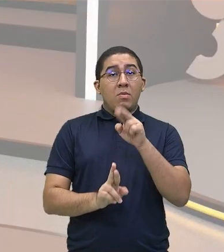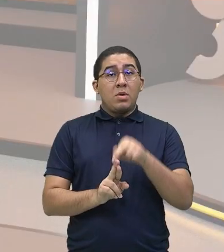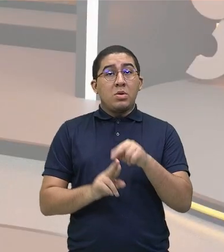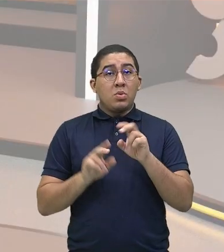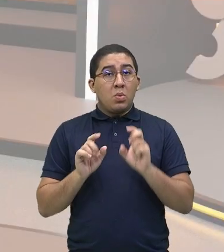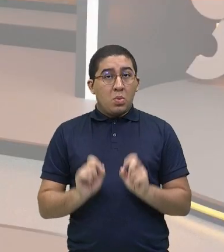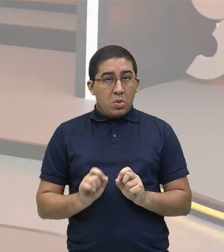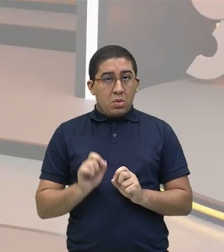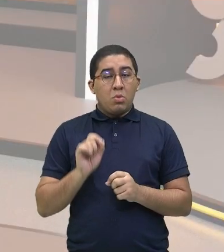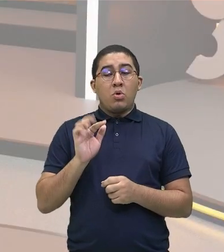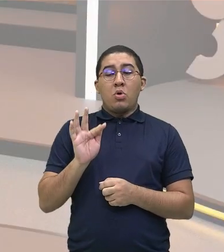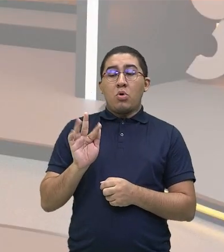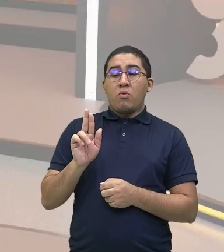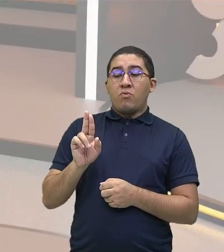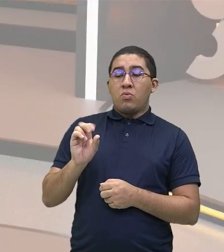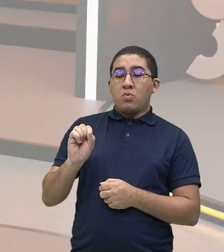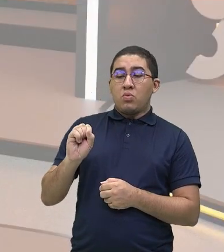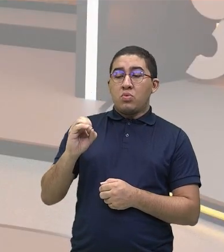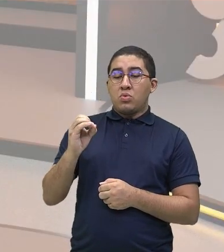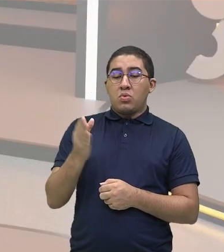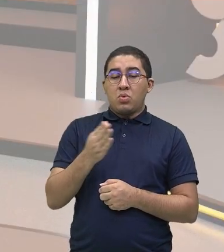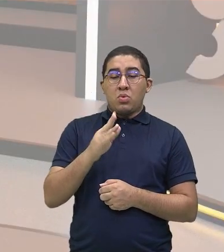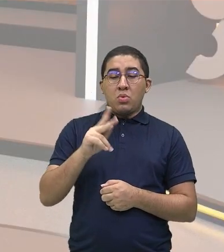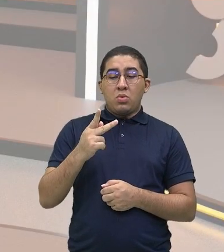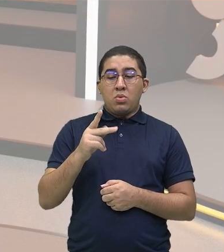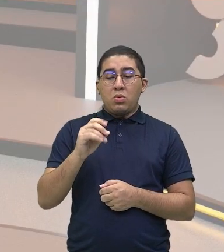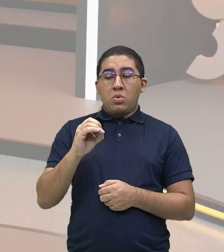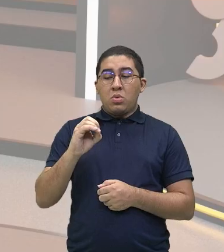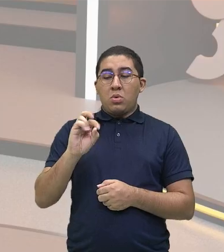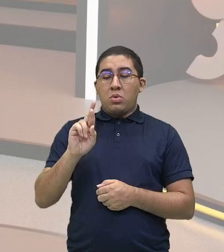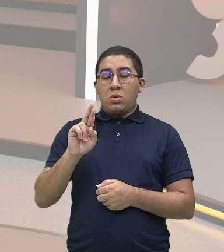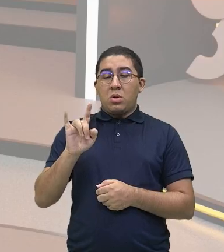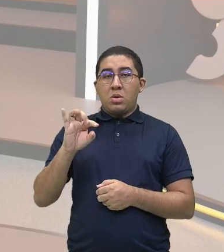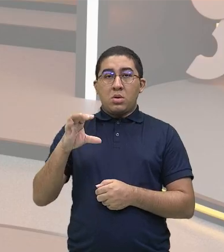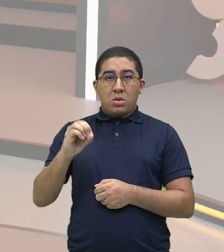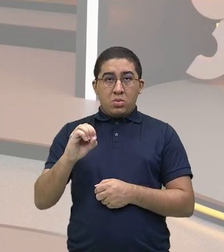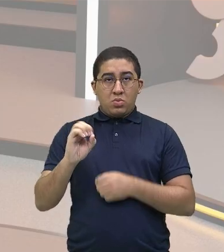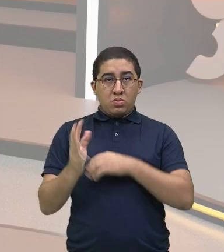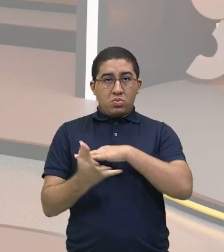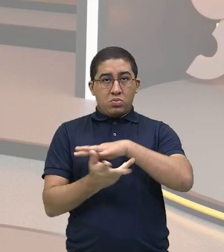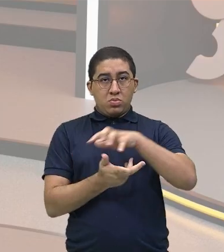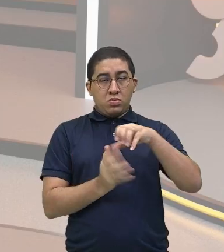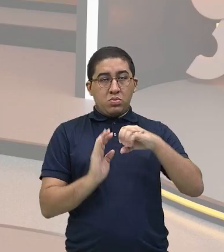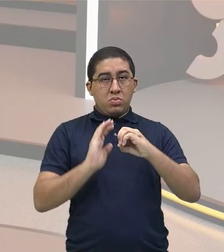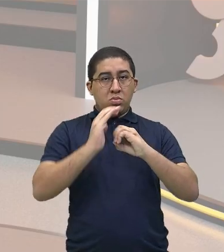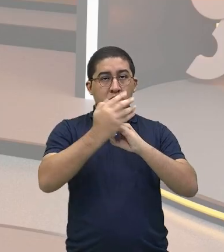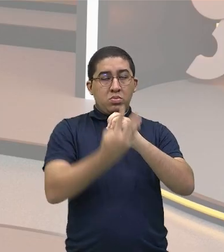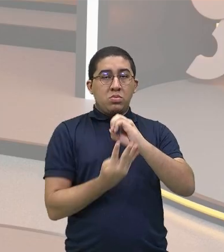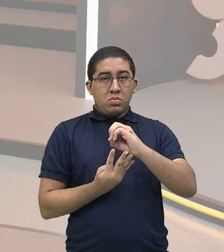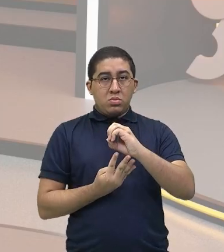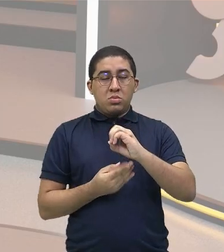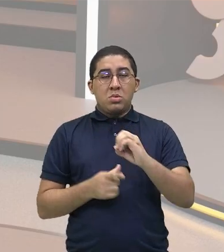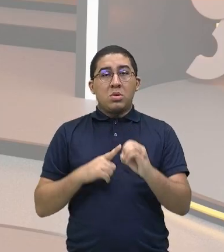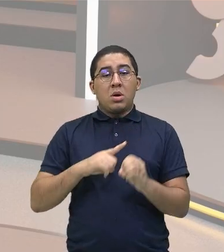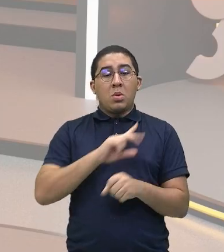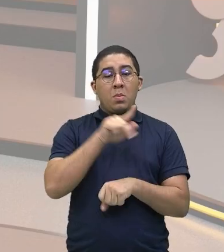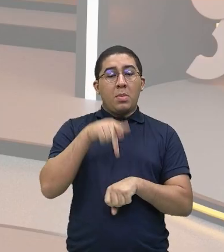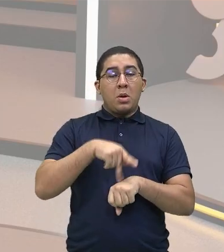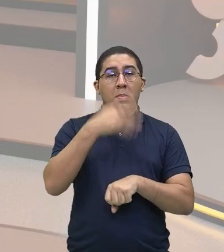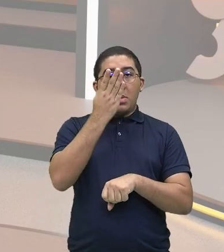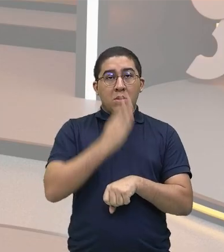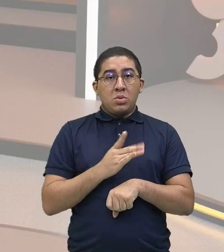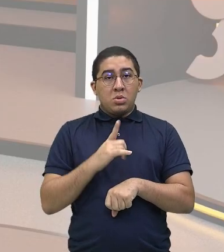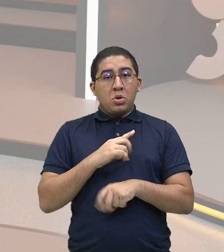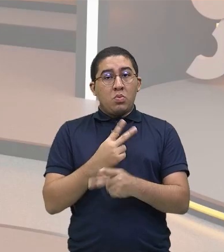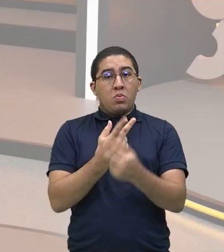horários do Brasil, onde o Brasil ele está inserido em mais de um fuso horário. E nós vamos conhecer